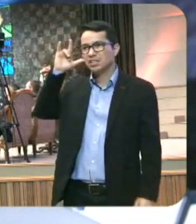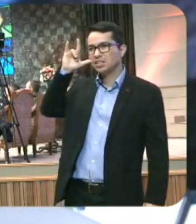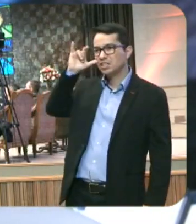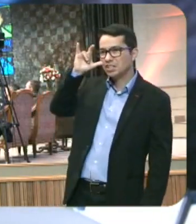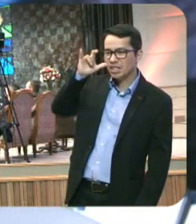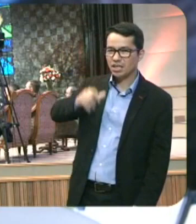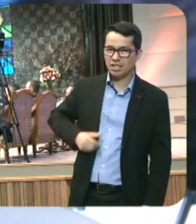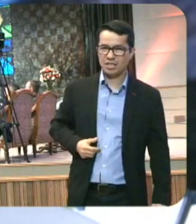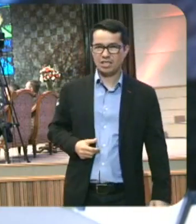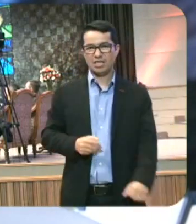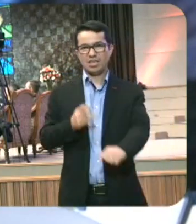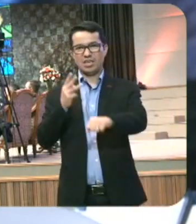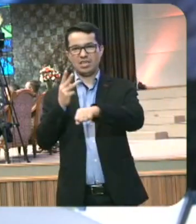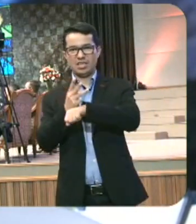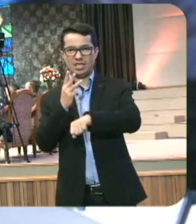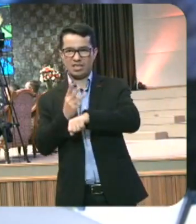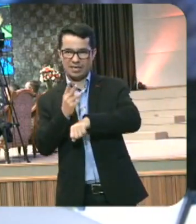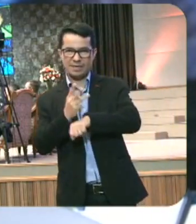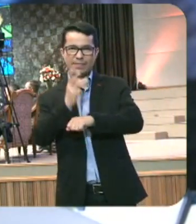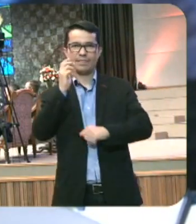que mais?